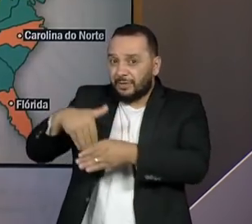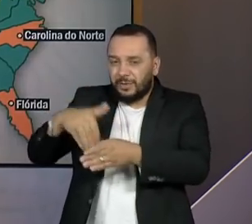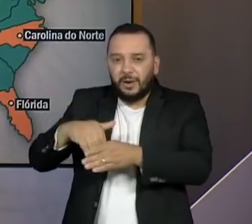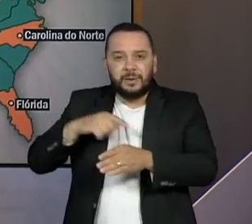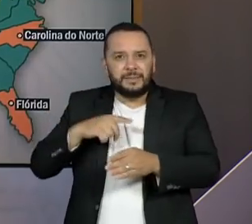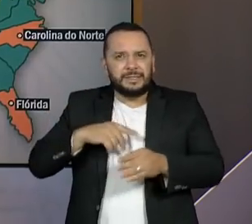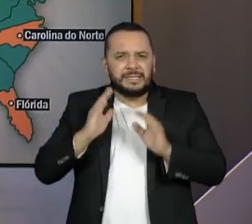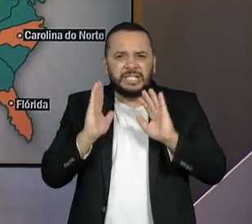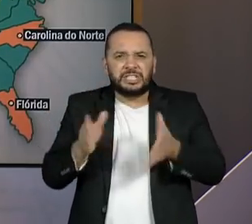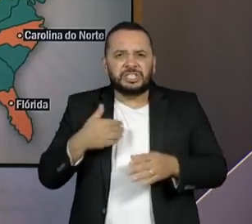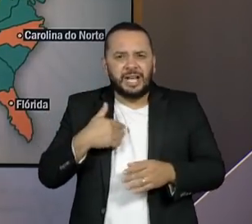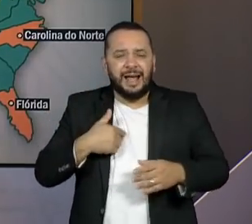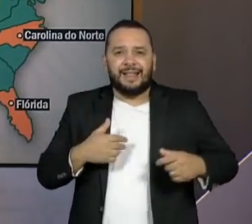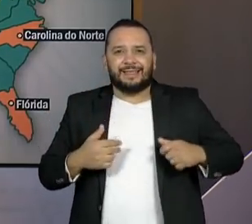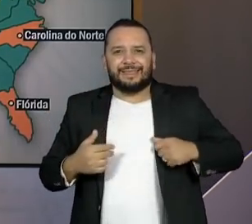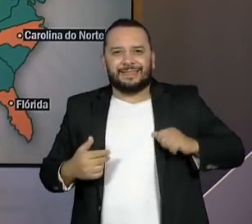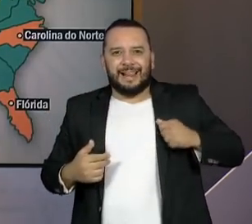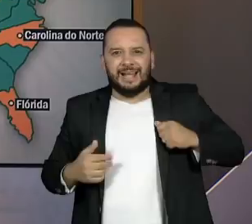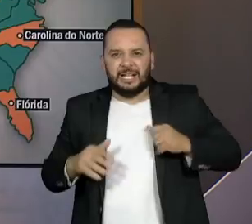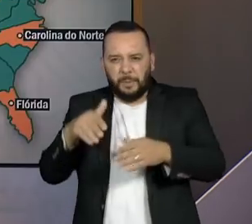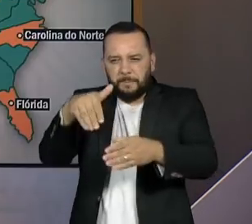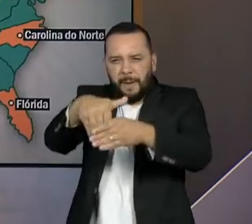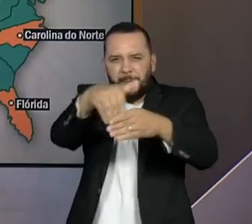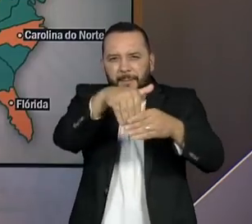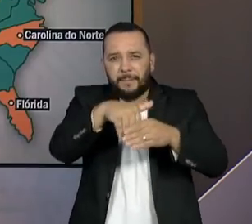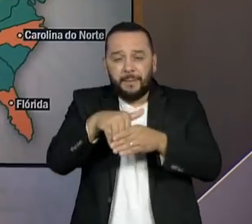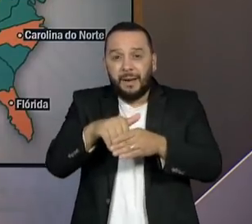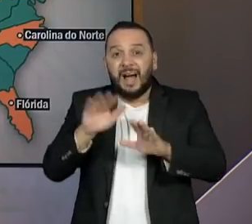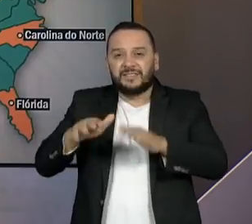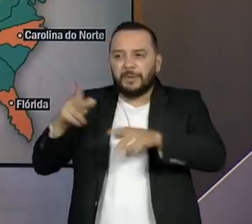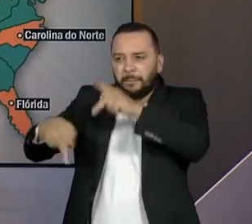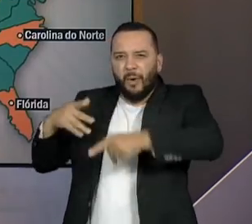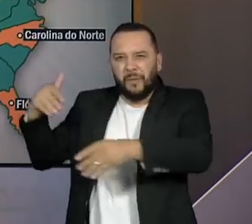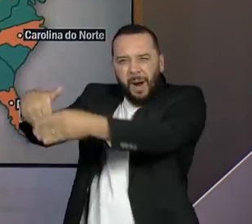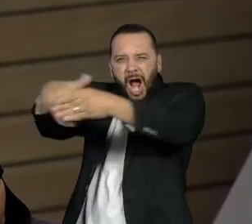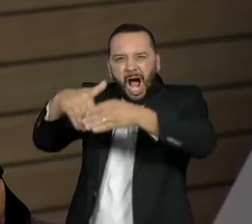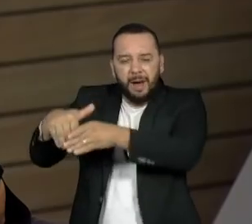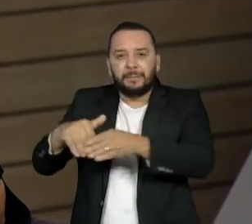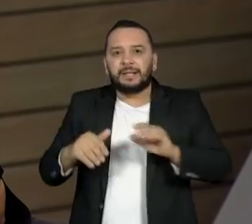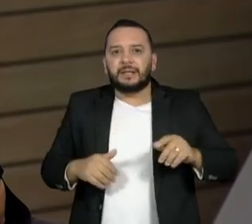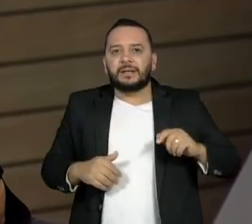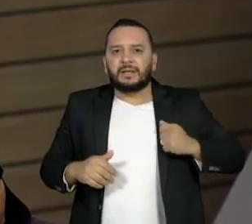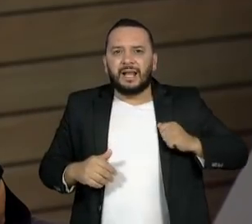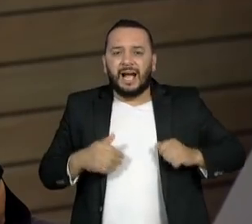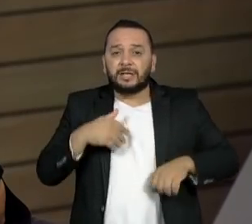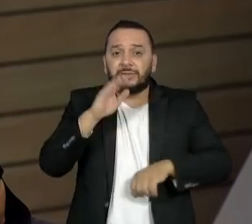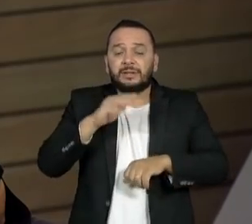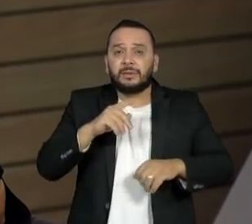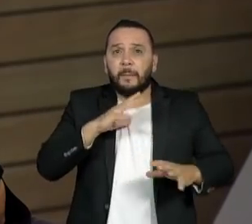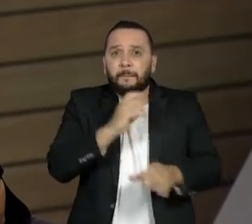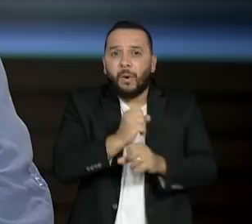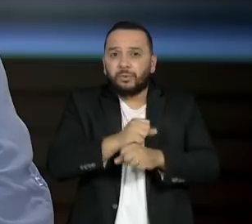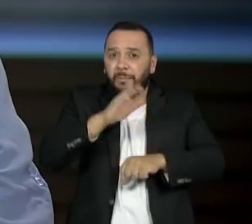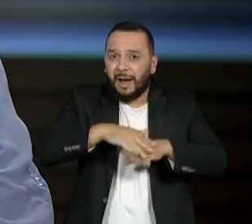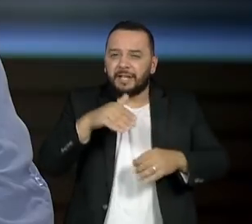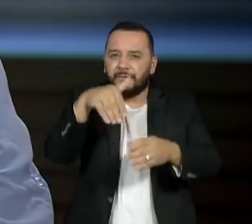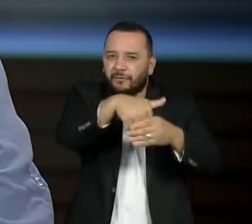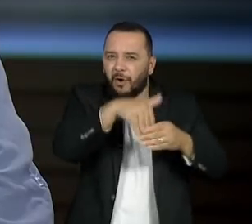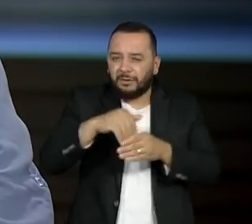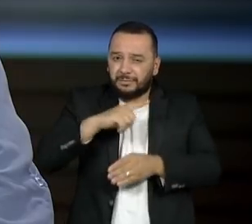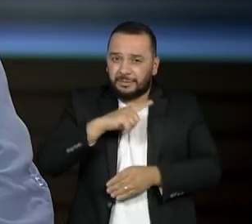delegados. Por causa desse sistema, nem sempre quem ganha nos votos vira presidente. Em 2016, por exemplo, Hillary Clinton